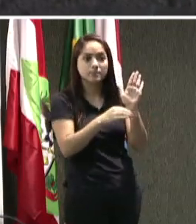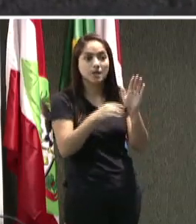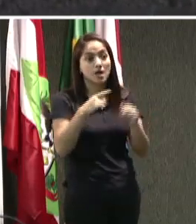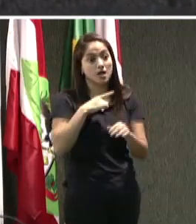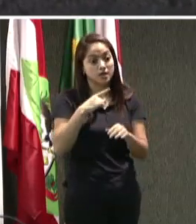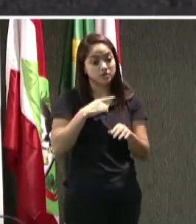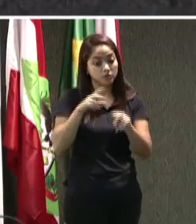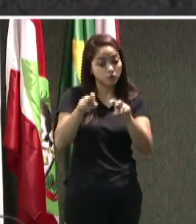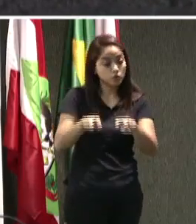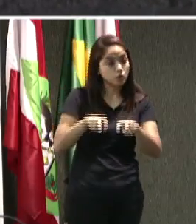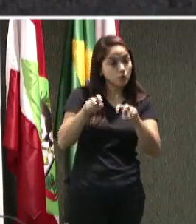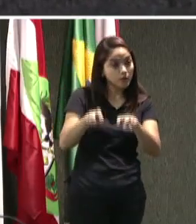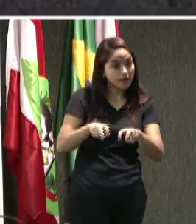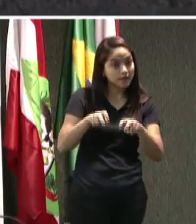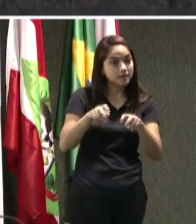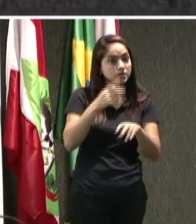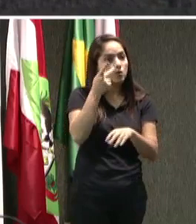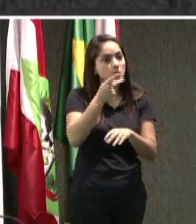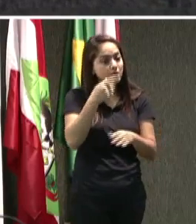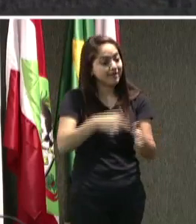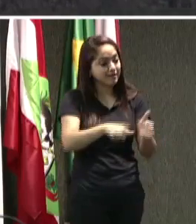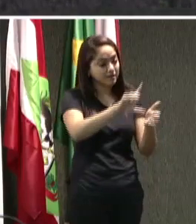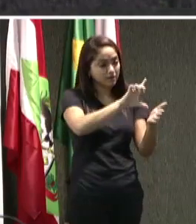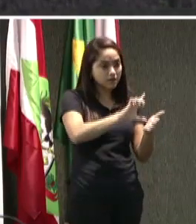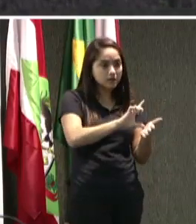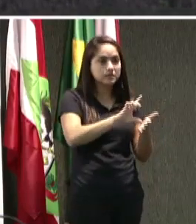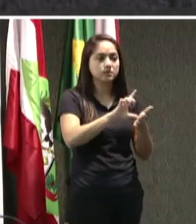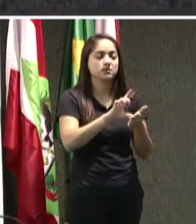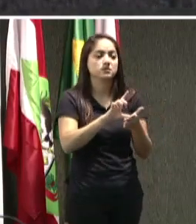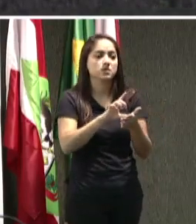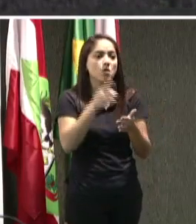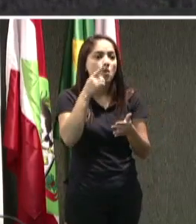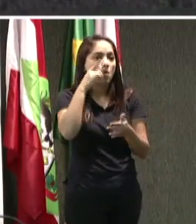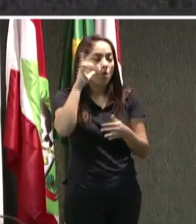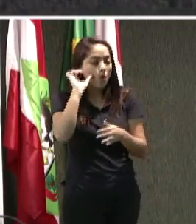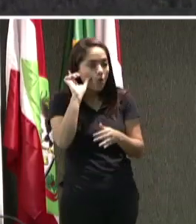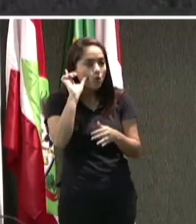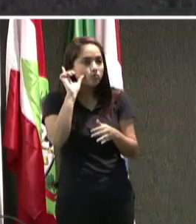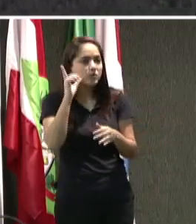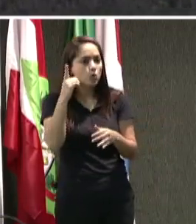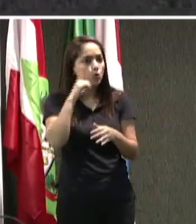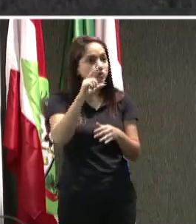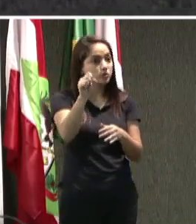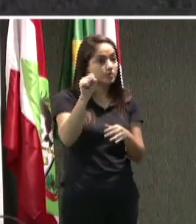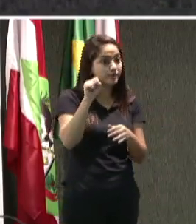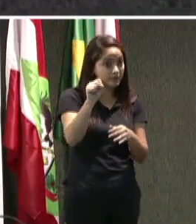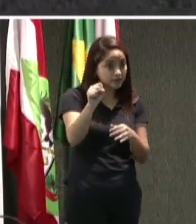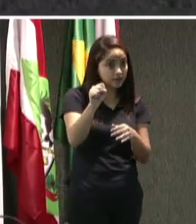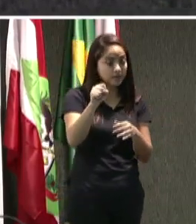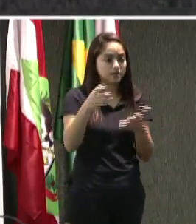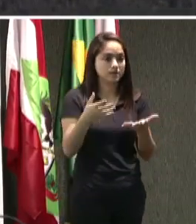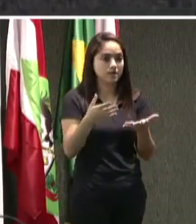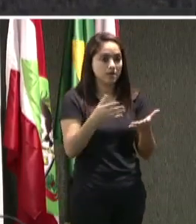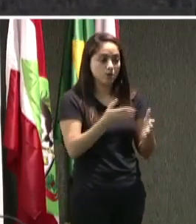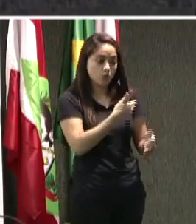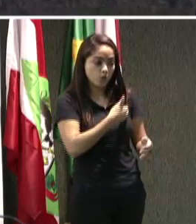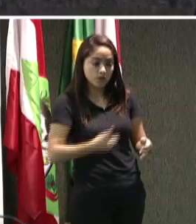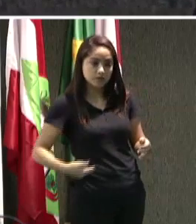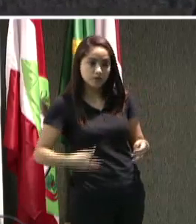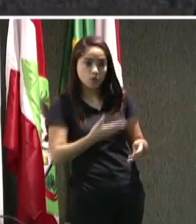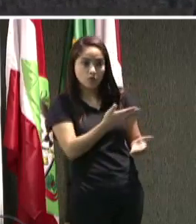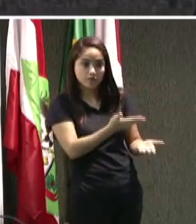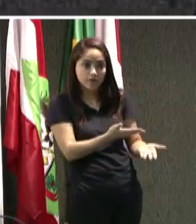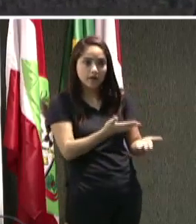os ruralistas, que, como eu falei aqui anteriormente, ontem conseguiram uma vitória com o atual governo, que